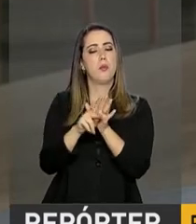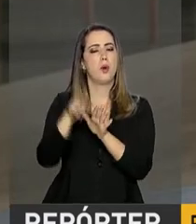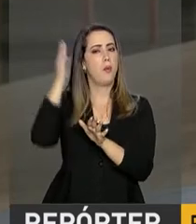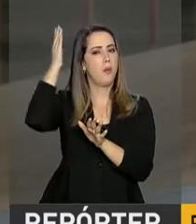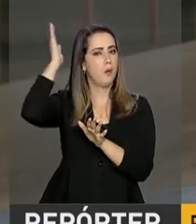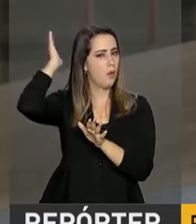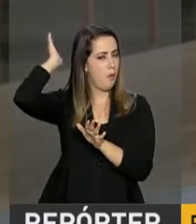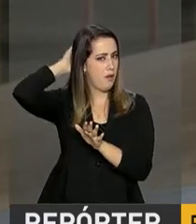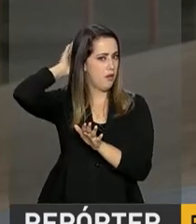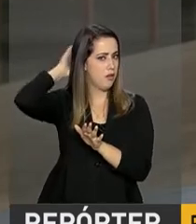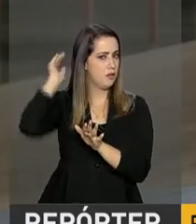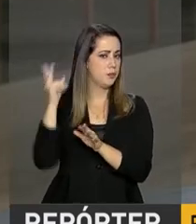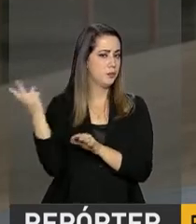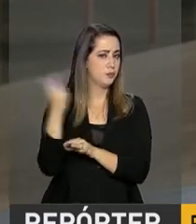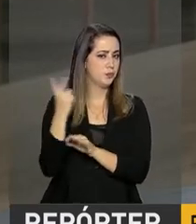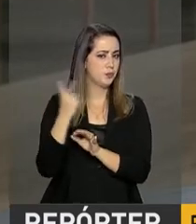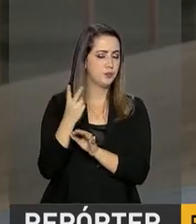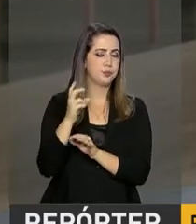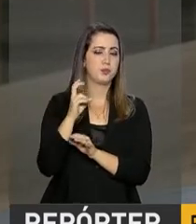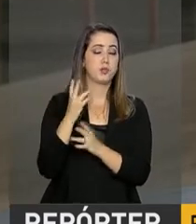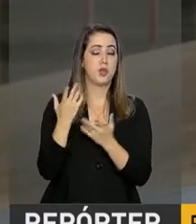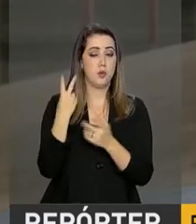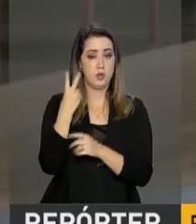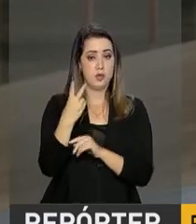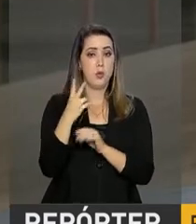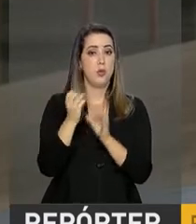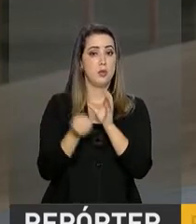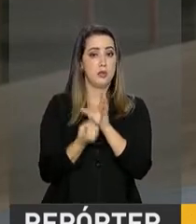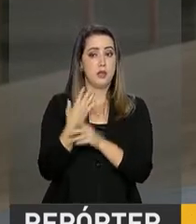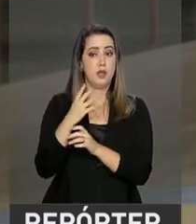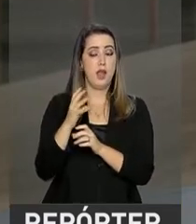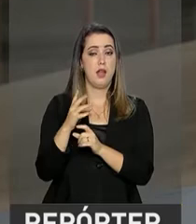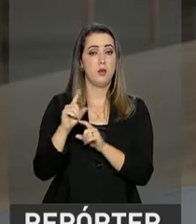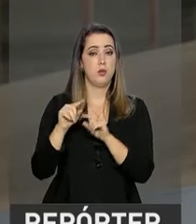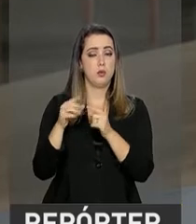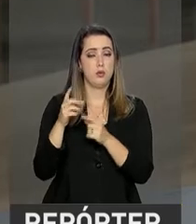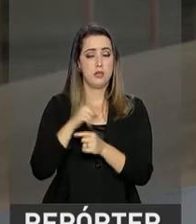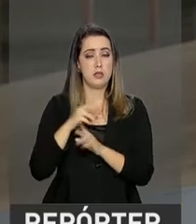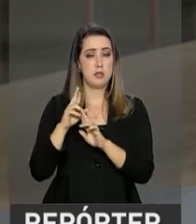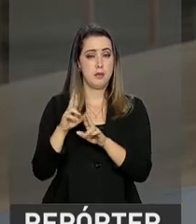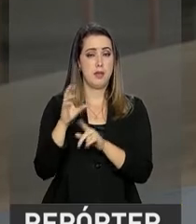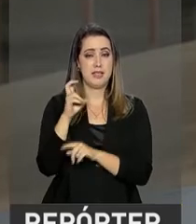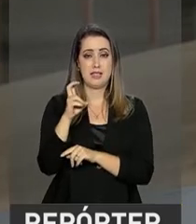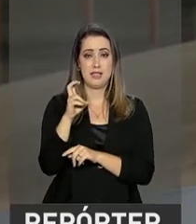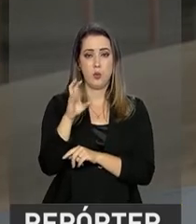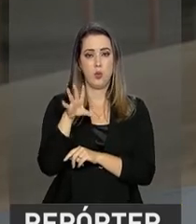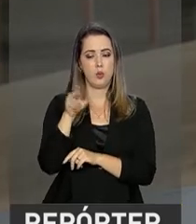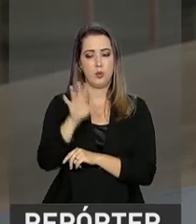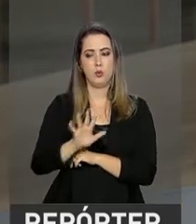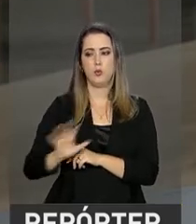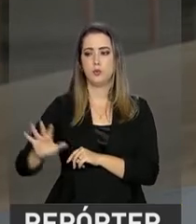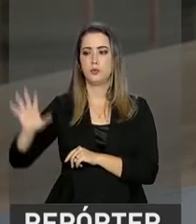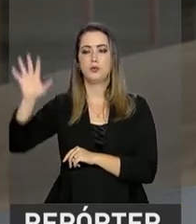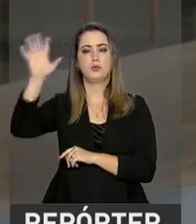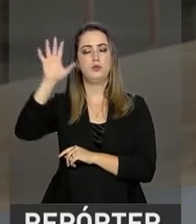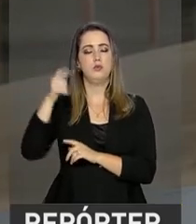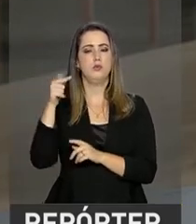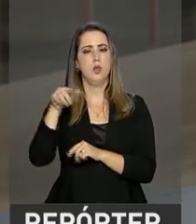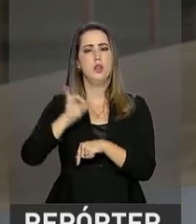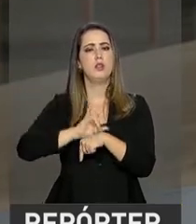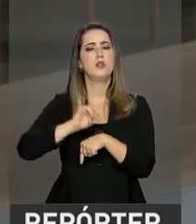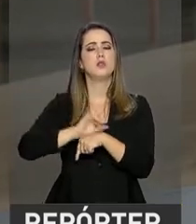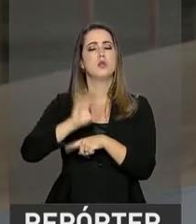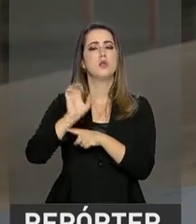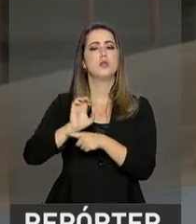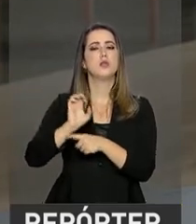Pará será o segundo de 5 centros regionais que serão instalados em todo o Brasil. A escolha do estado do Pará